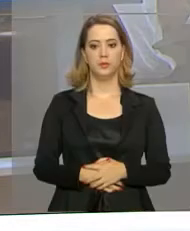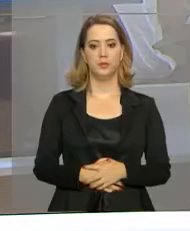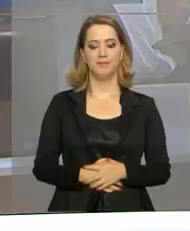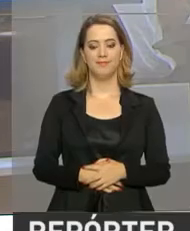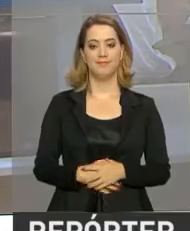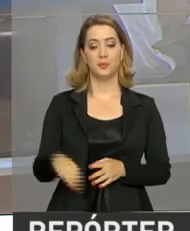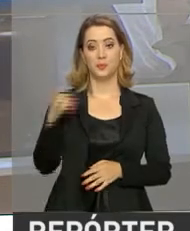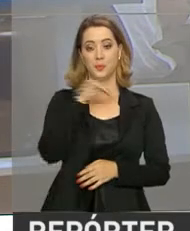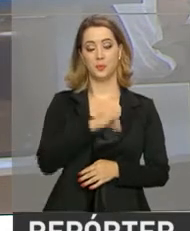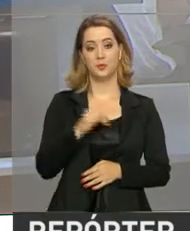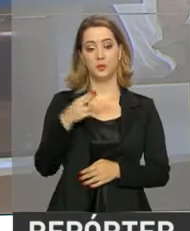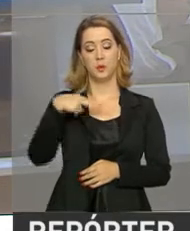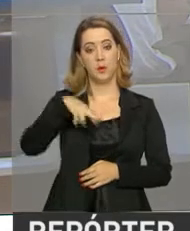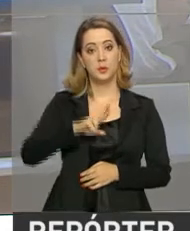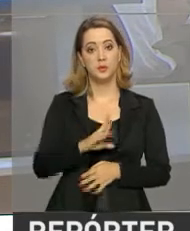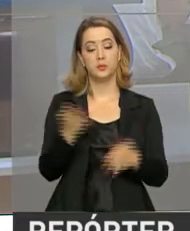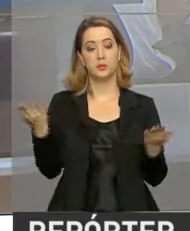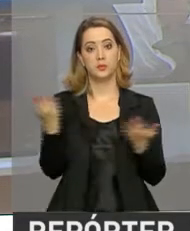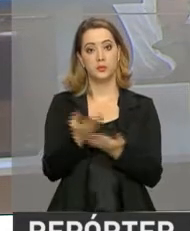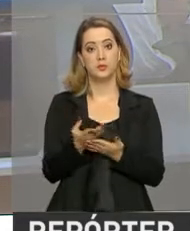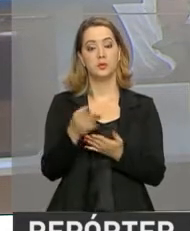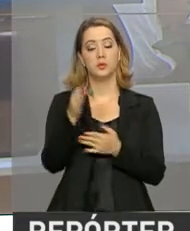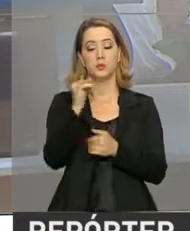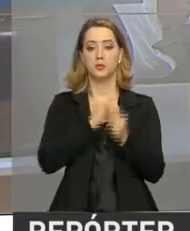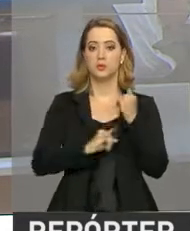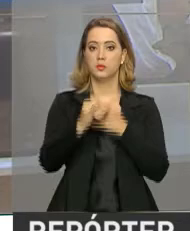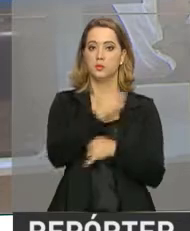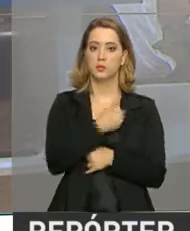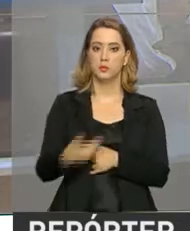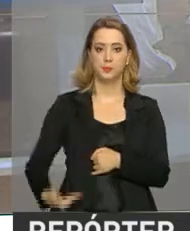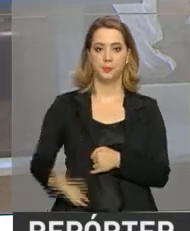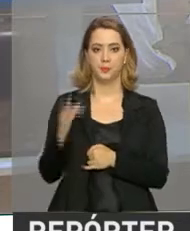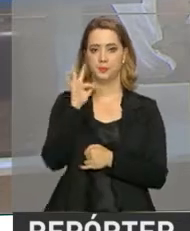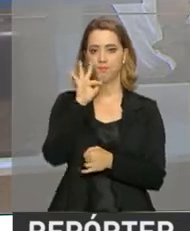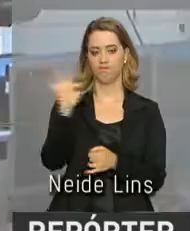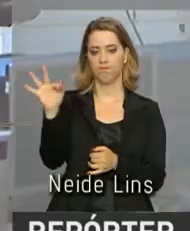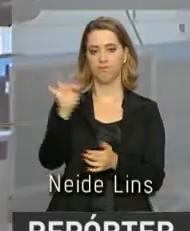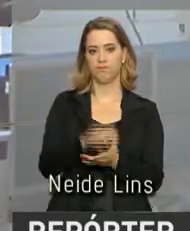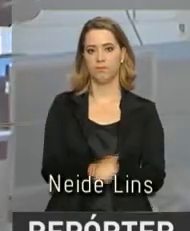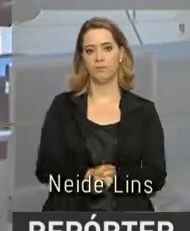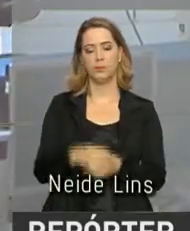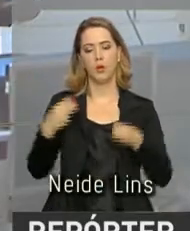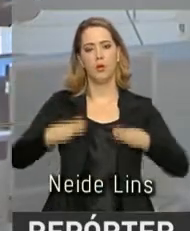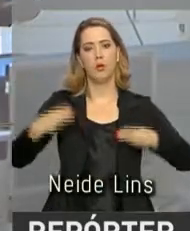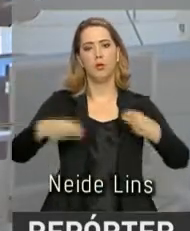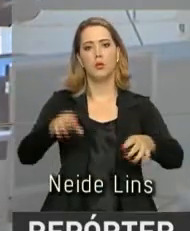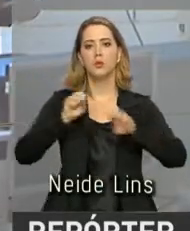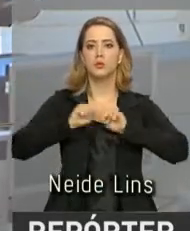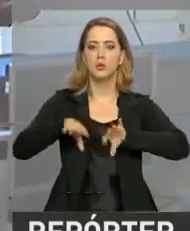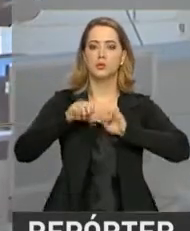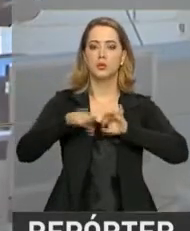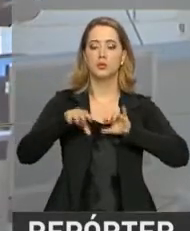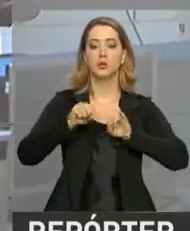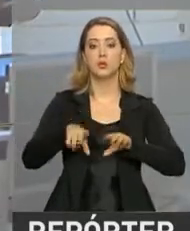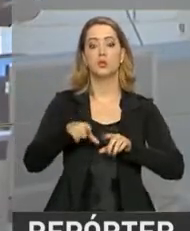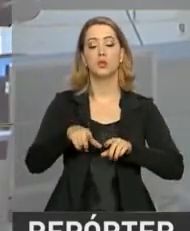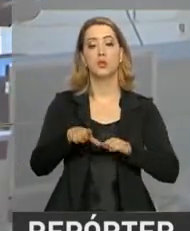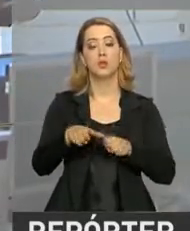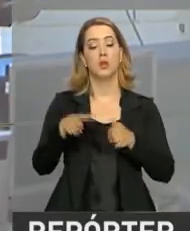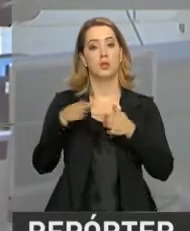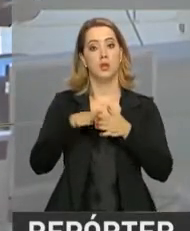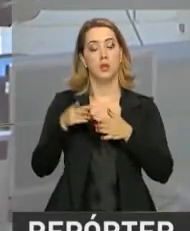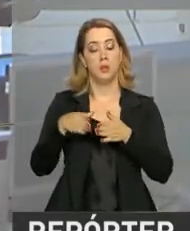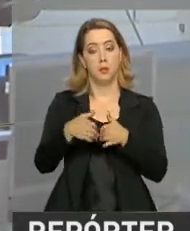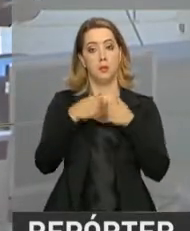olá o repórter nbr está de volta com as notícias do governo federal o ministério da educação acionou a advocacia